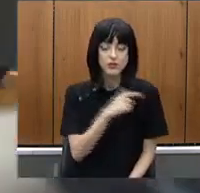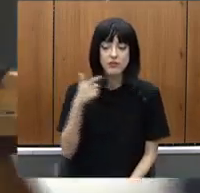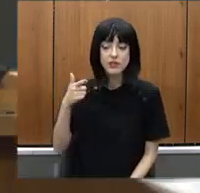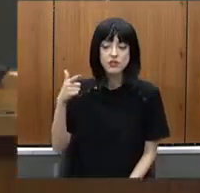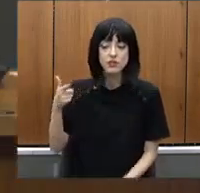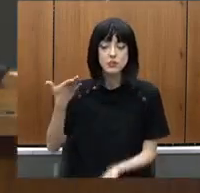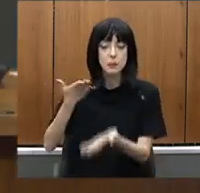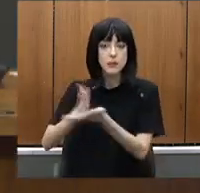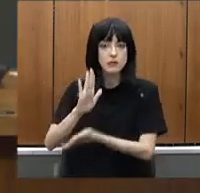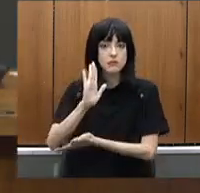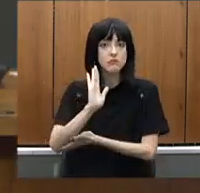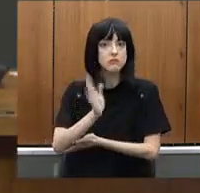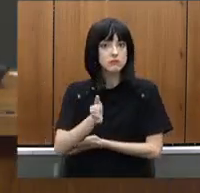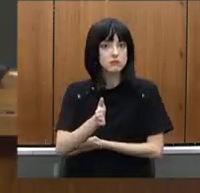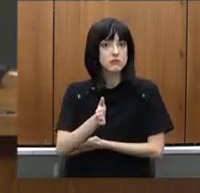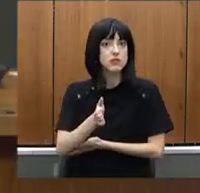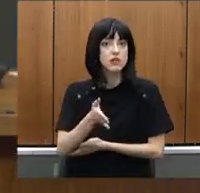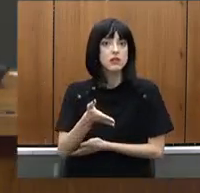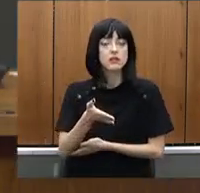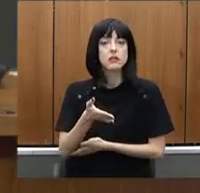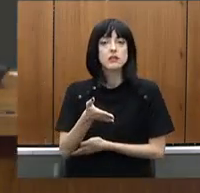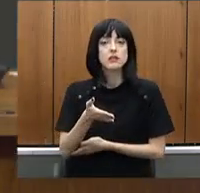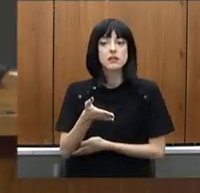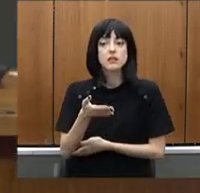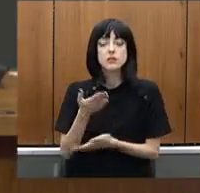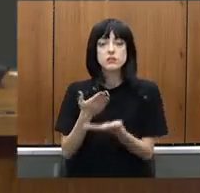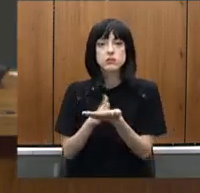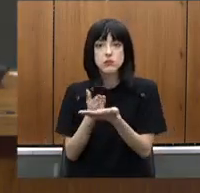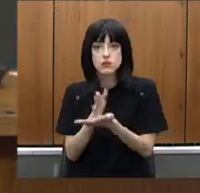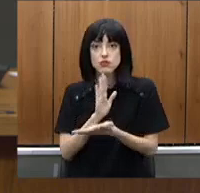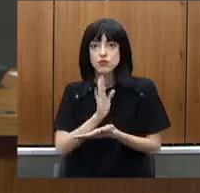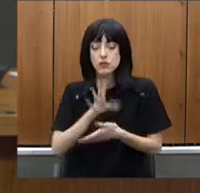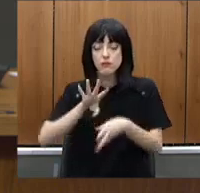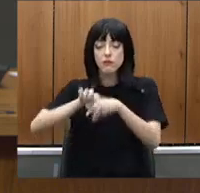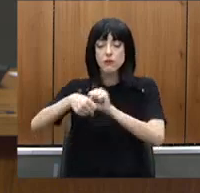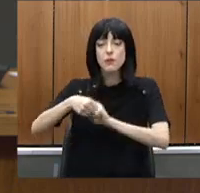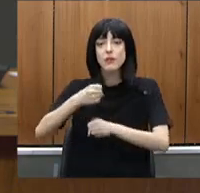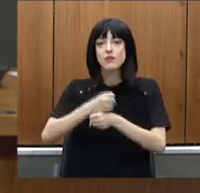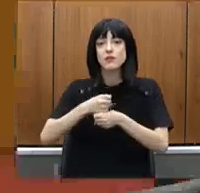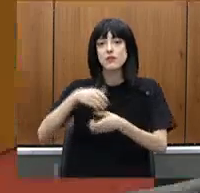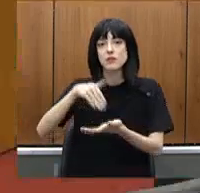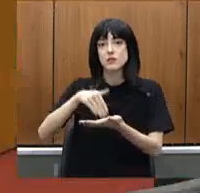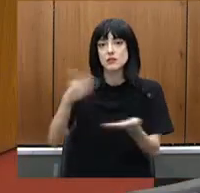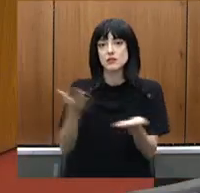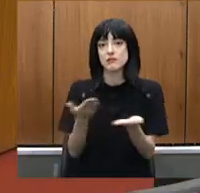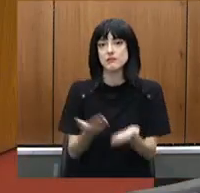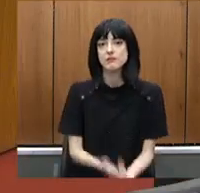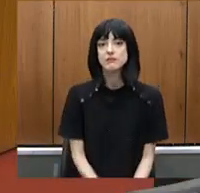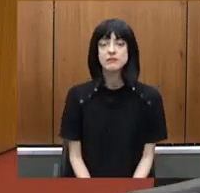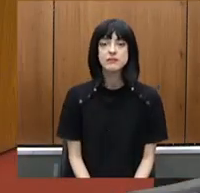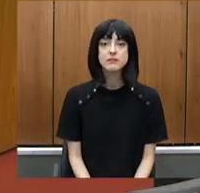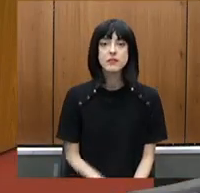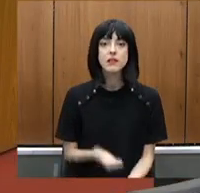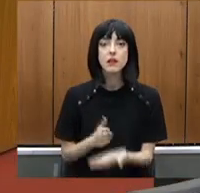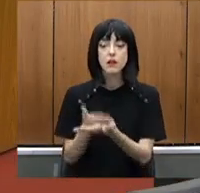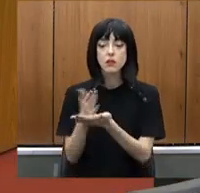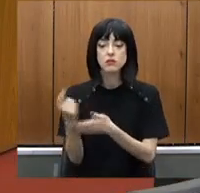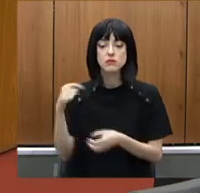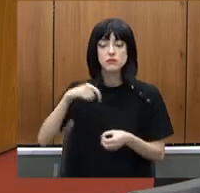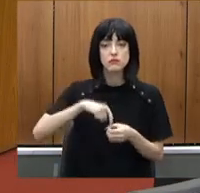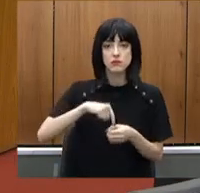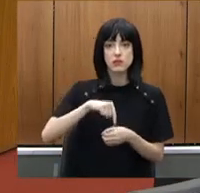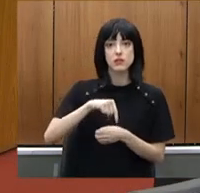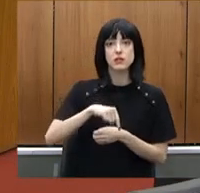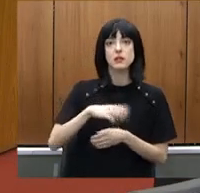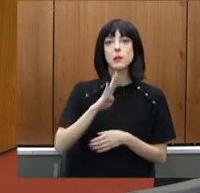12 dias já formar agora no final do ano eh na região de Valadares e os outros vieram aqui para Belo Horizonte e o principal na hora de pedir para voltar para